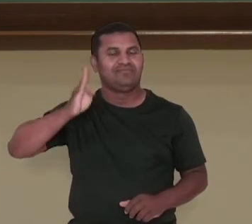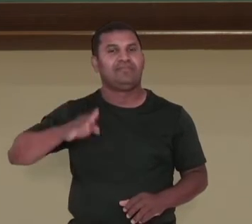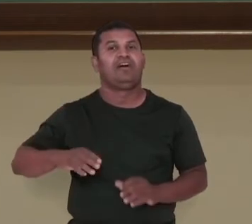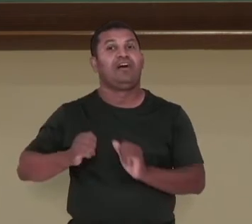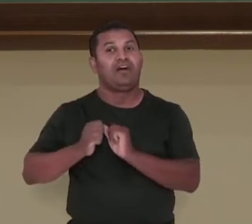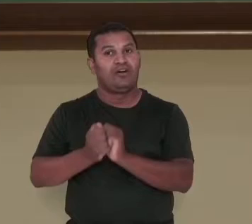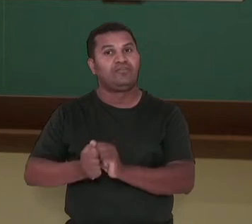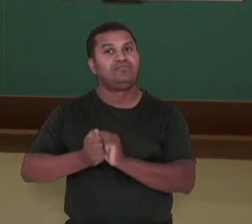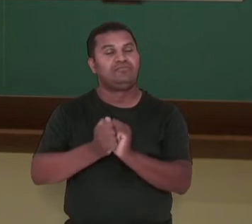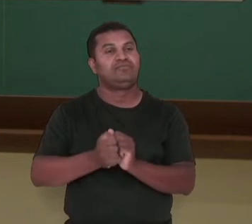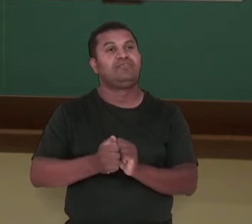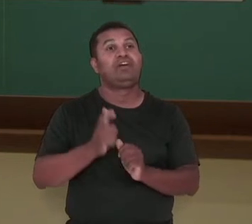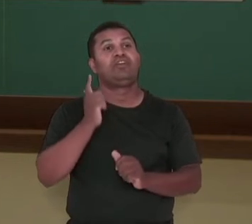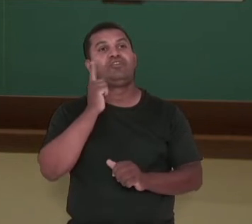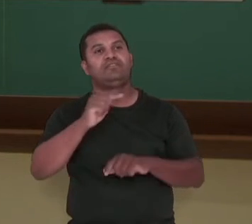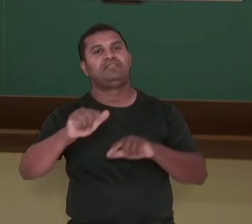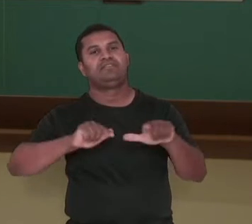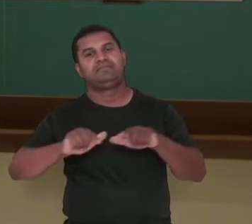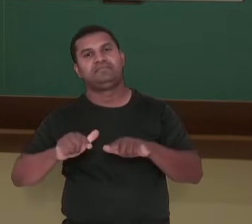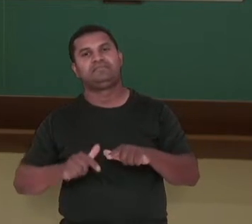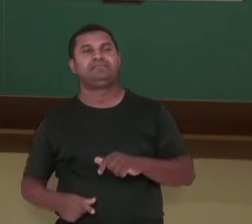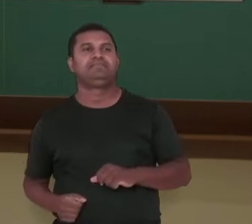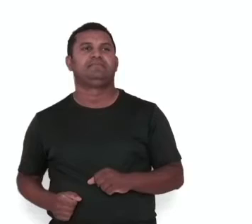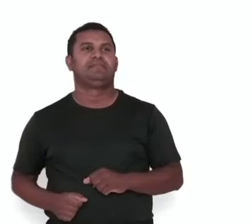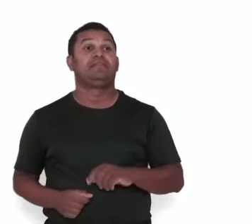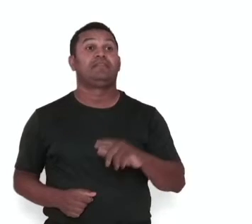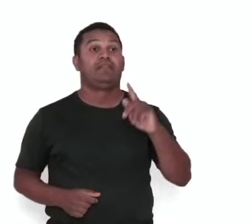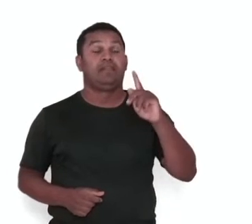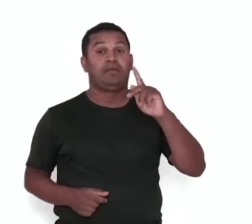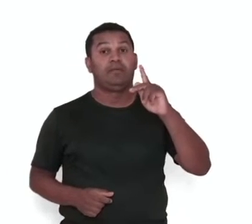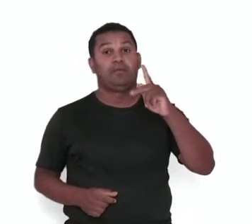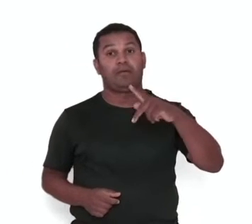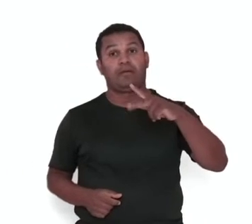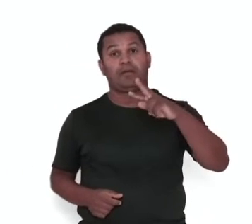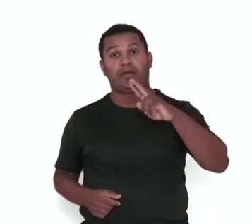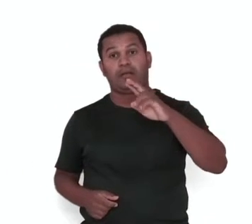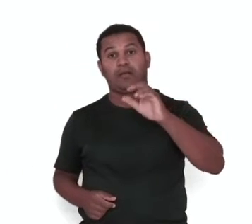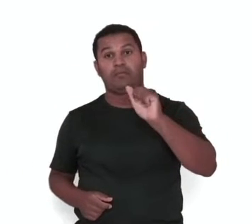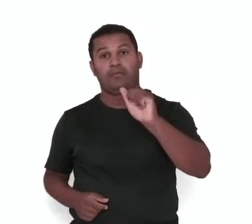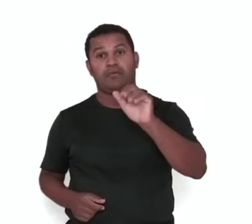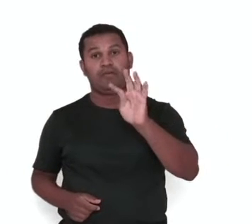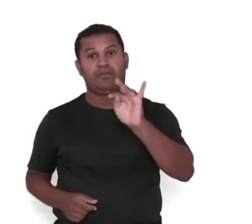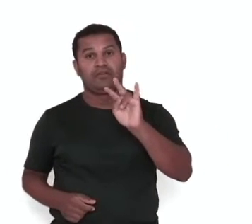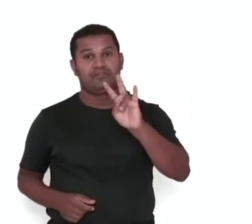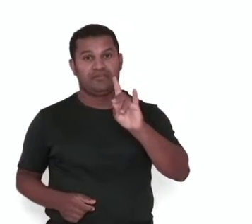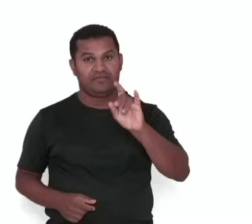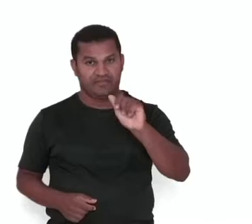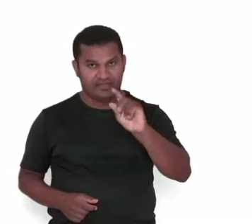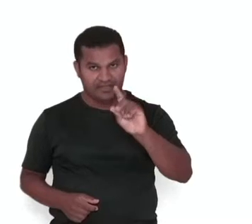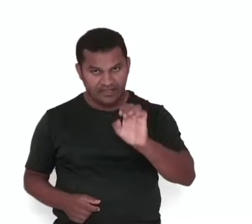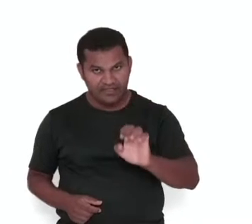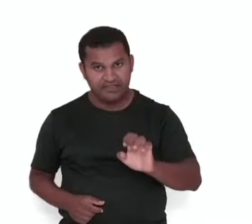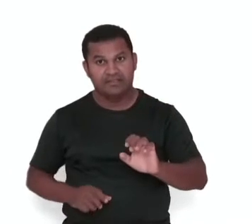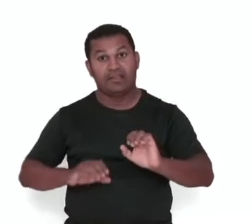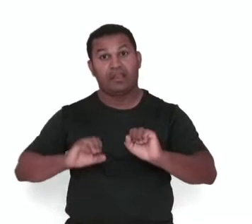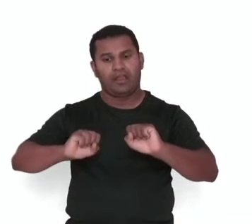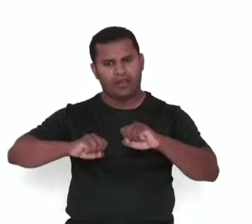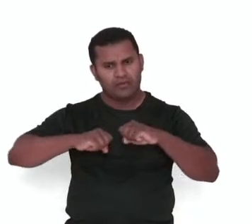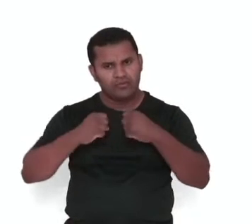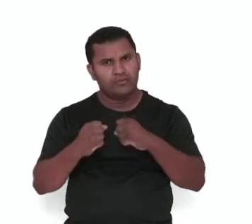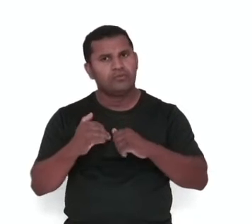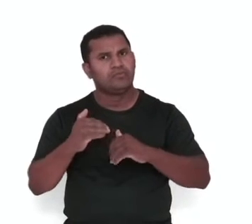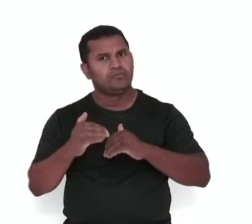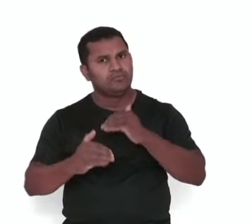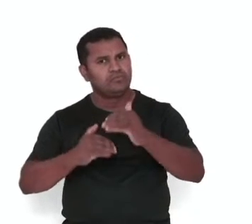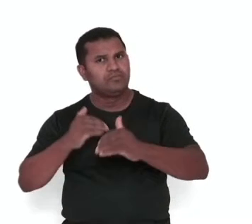a proatividade é uma habilidade que aprendemos com o passar do tempo. Então, você precisa persistir em